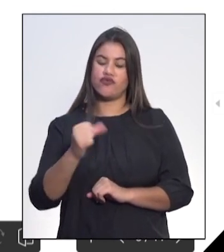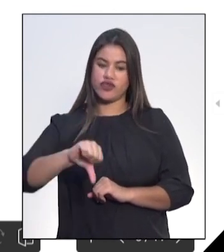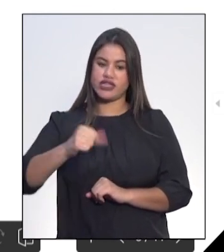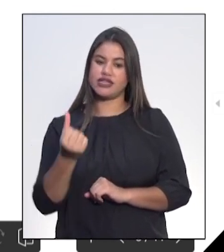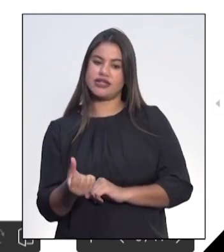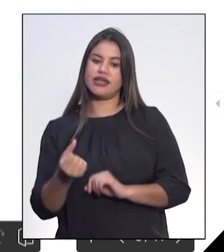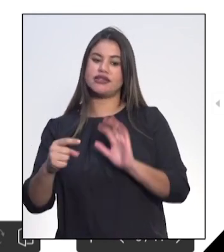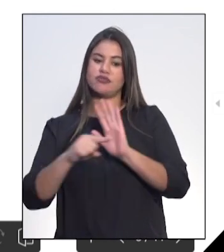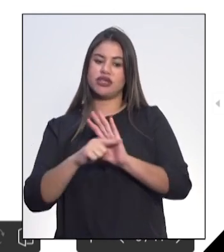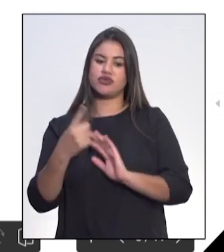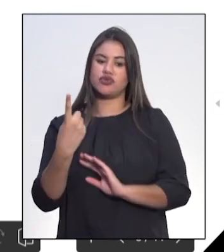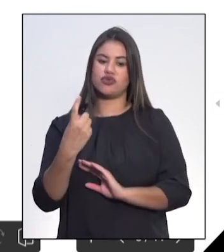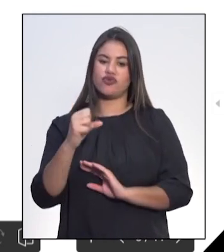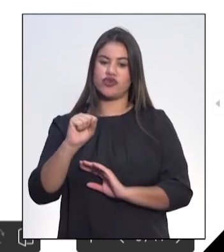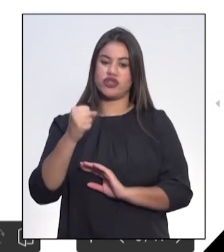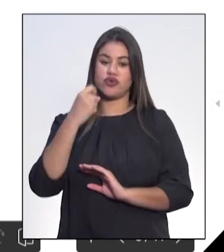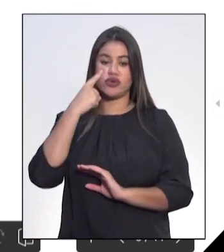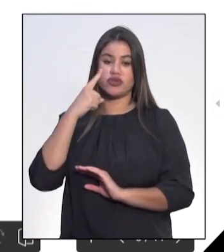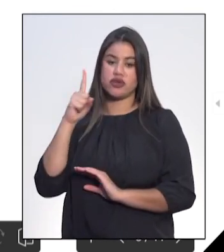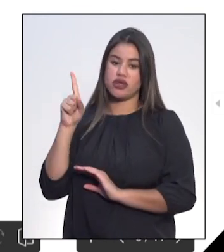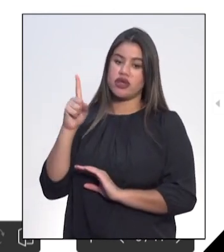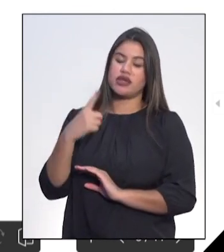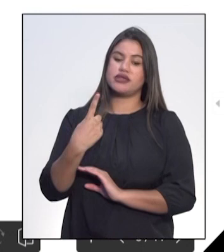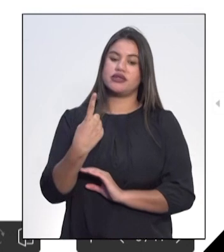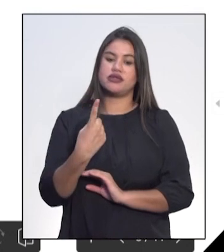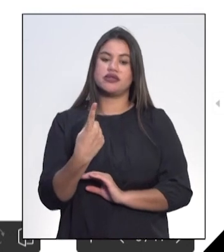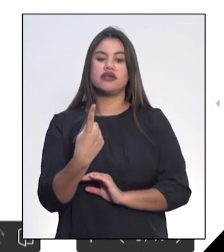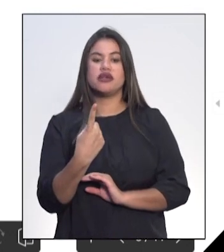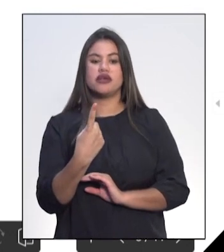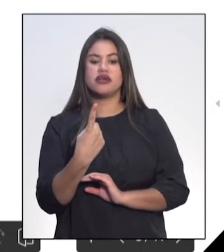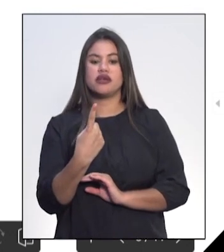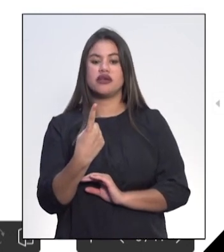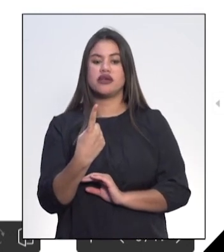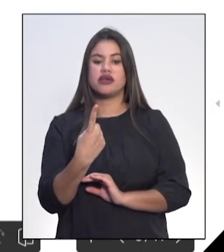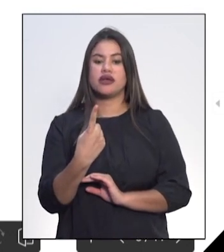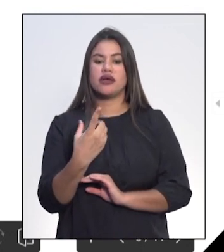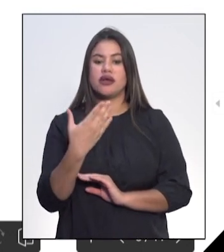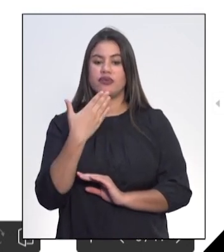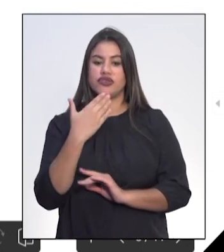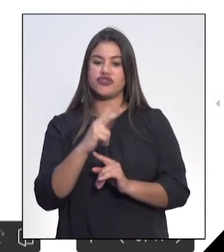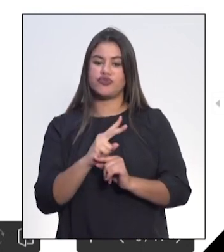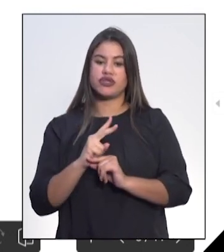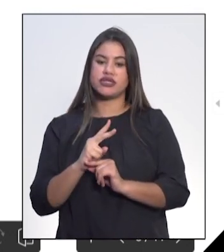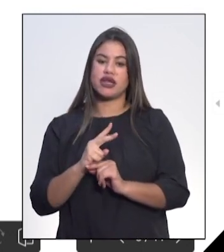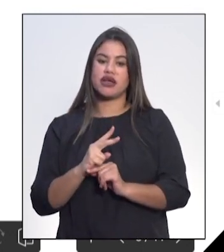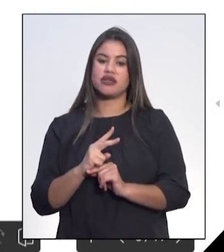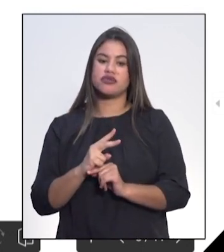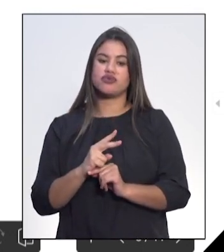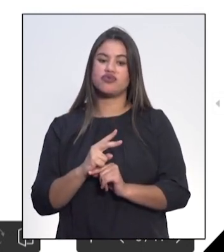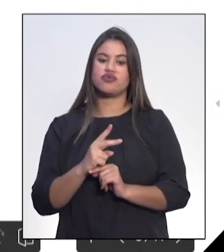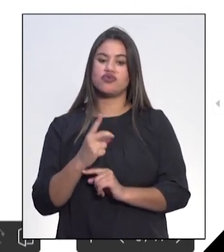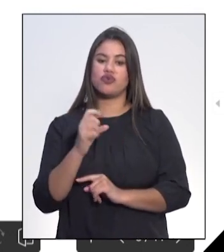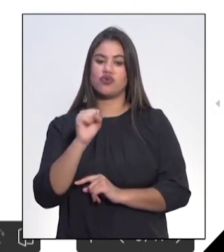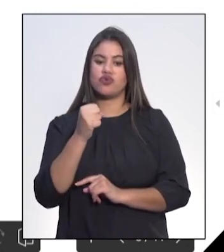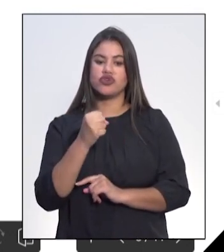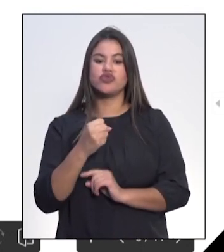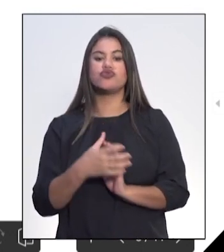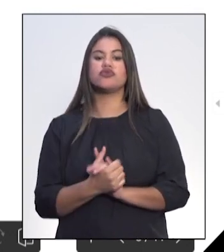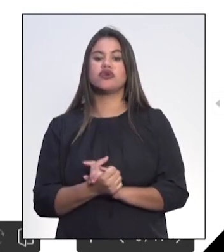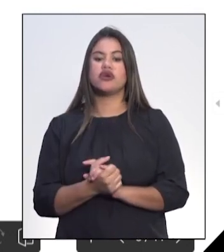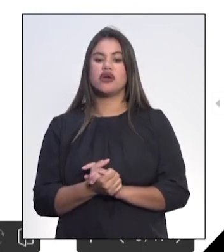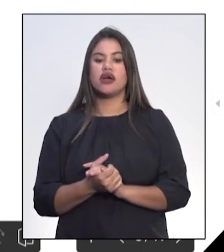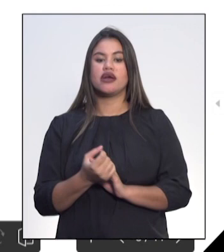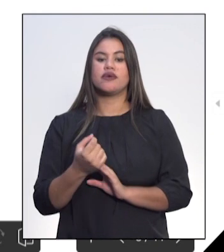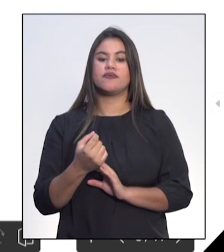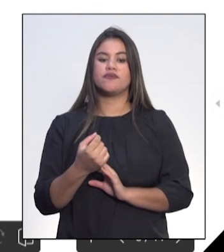98, vamos fazer a continha rapidinho, daqui. Olha, vou ter que pedir emprestado, professora, aqui vai virar 8. Olha,